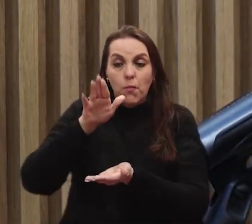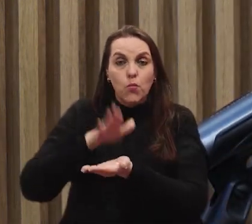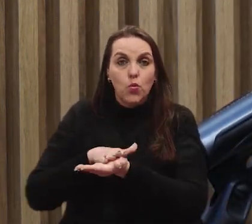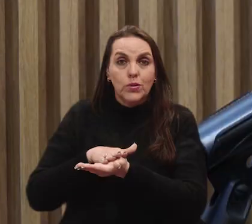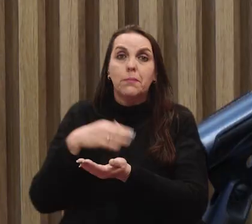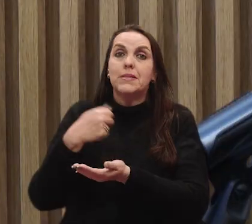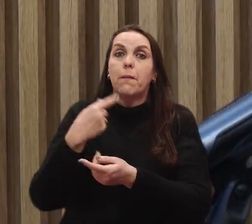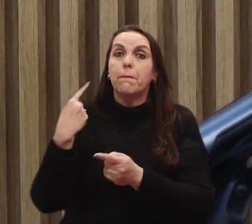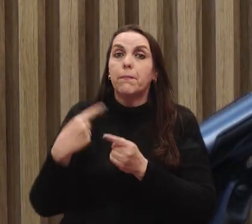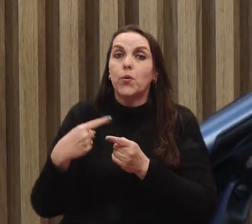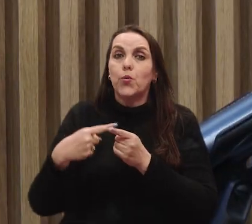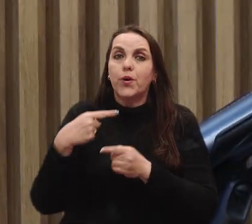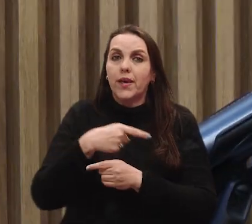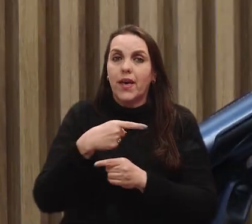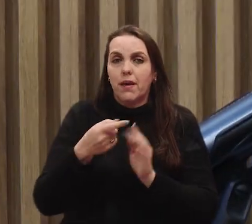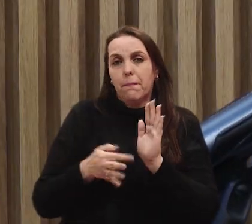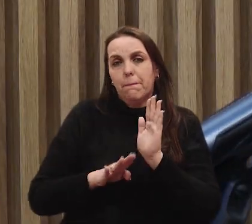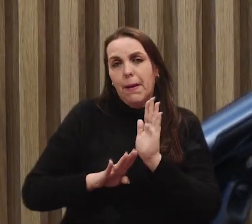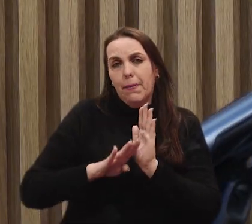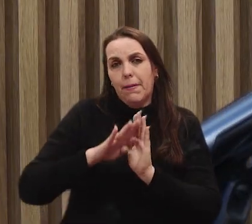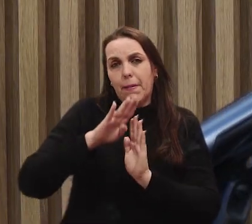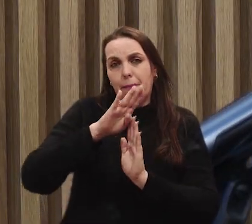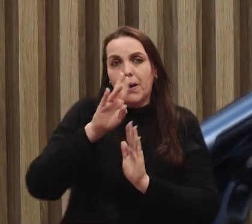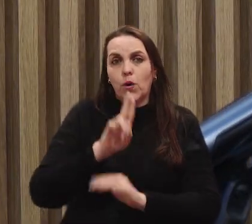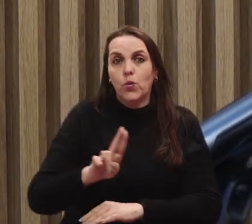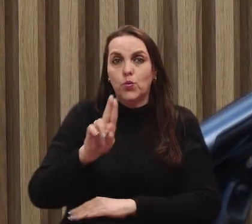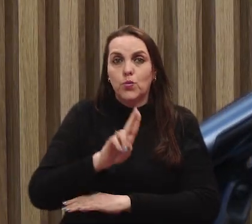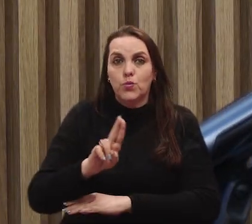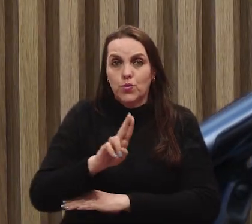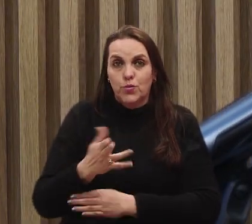nós temos que verificar o porquê que esse consumo foi maior. E